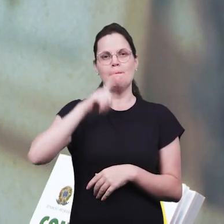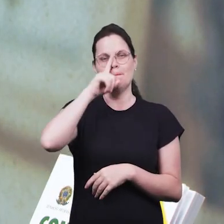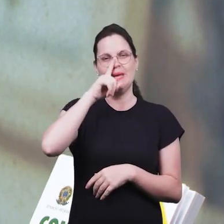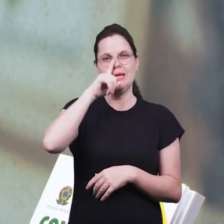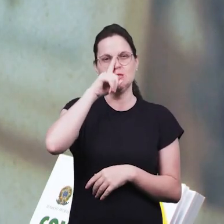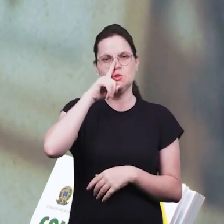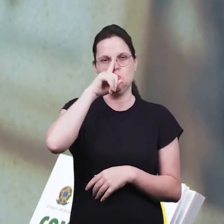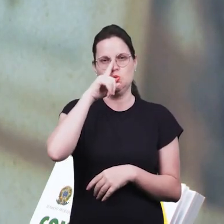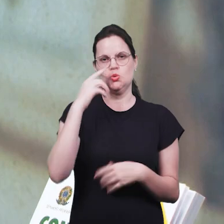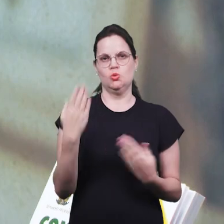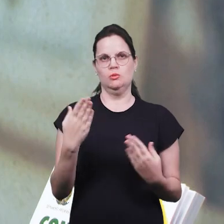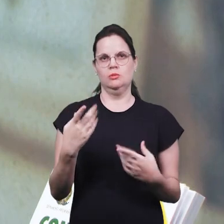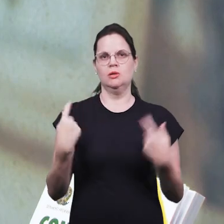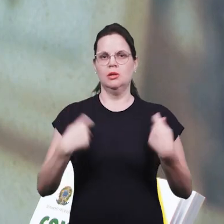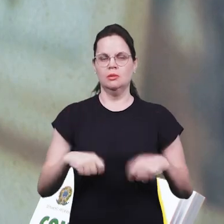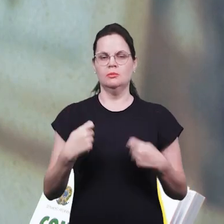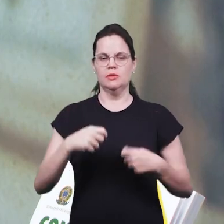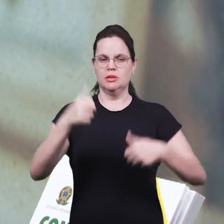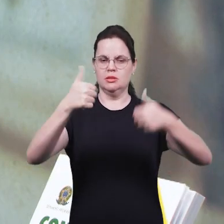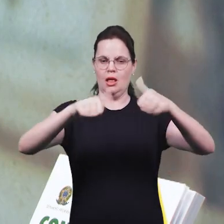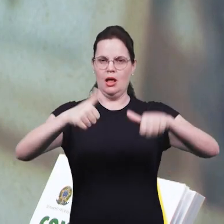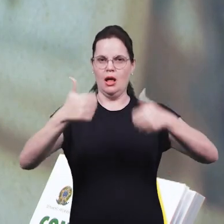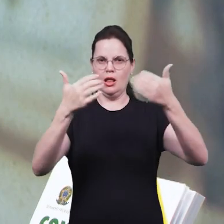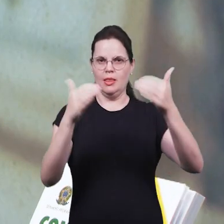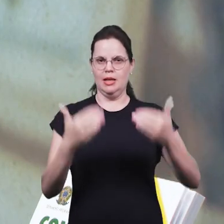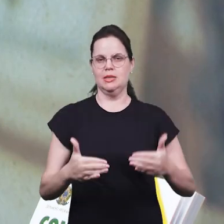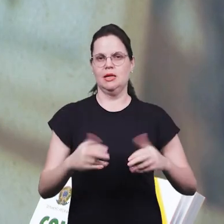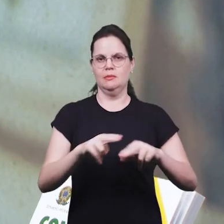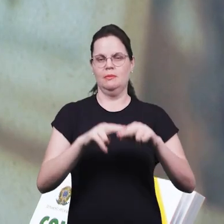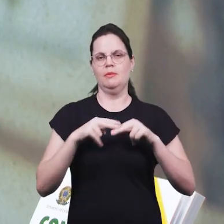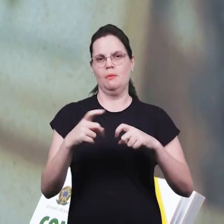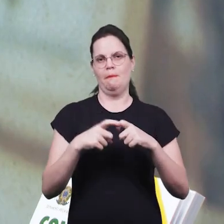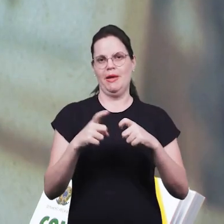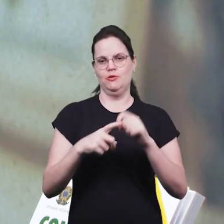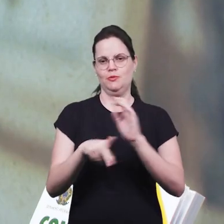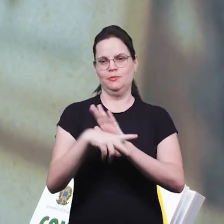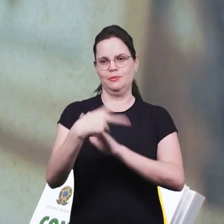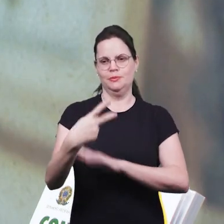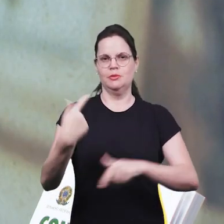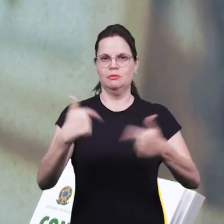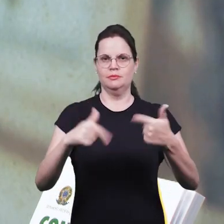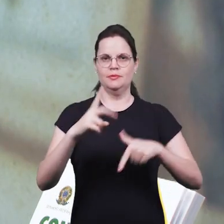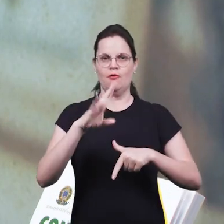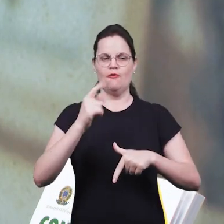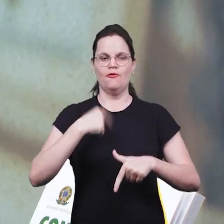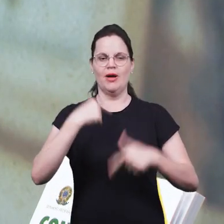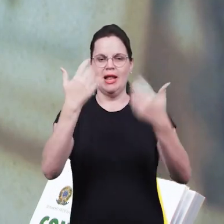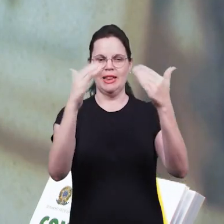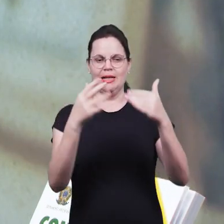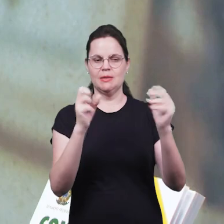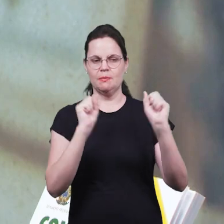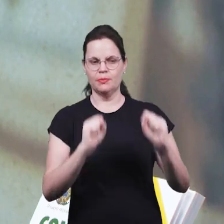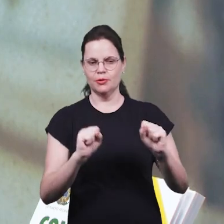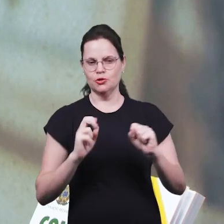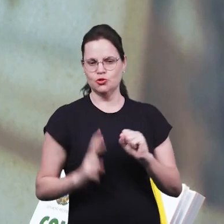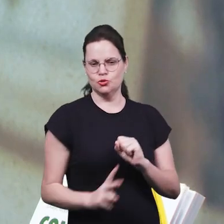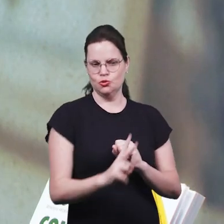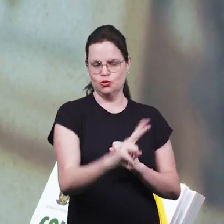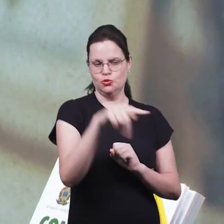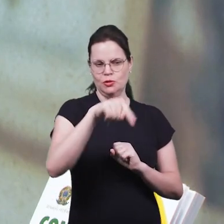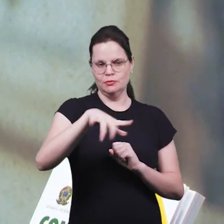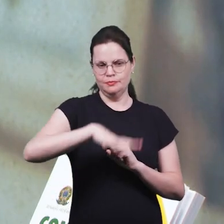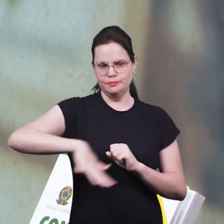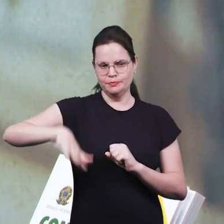insalubres, elas têm que ser avaliadas pelo médico da empresa, o médico do trabalho, que vai dizer se elas podem ou não continuar